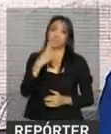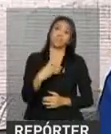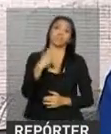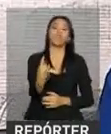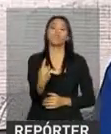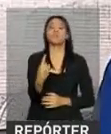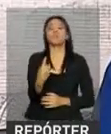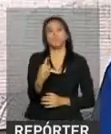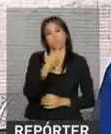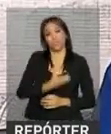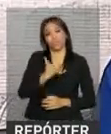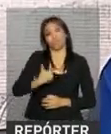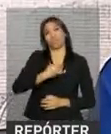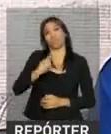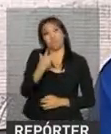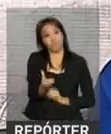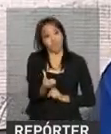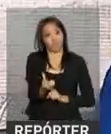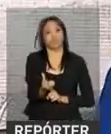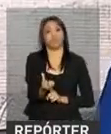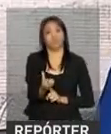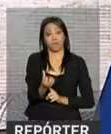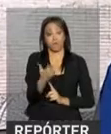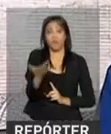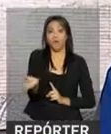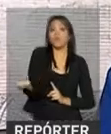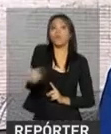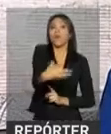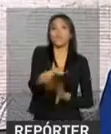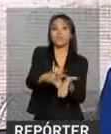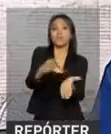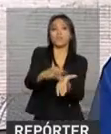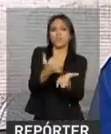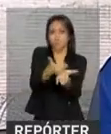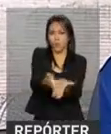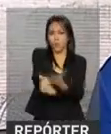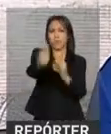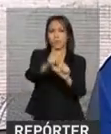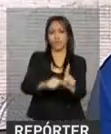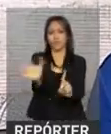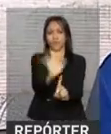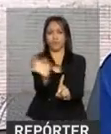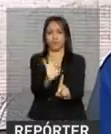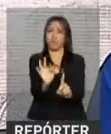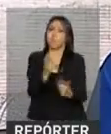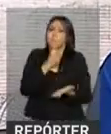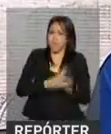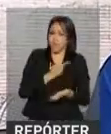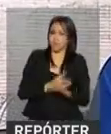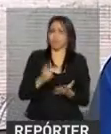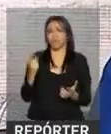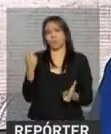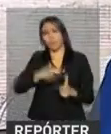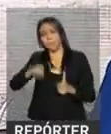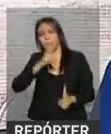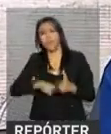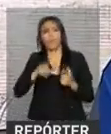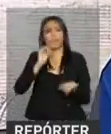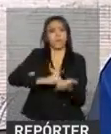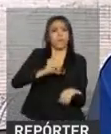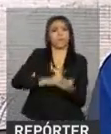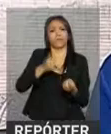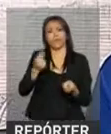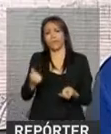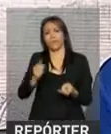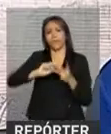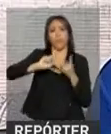de 2016. As novas inscrições estão previstas para fevereiro. E mesmo tendo enfrentado problemas com orçamento e